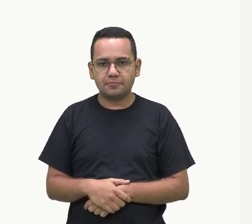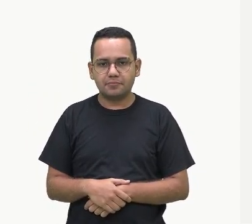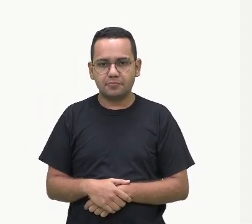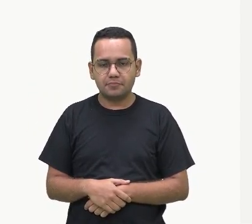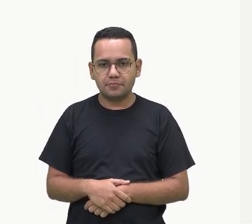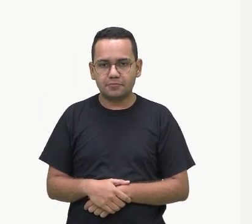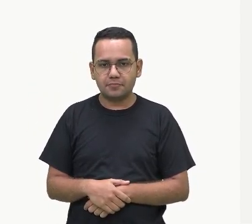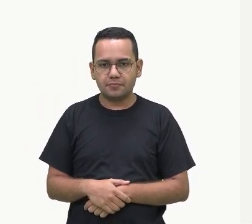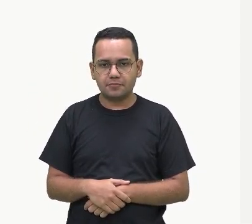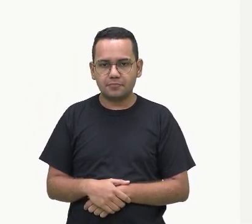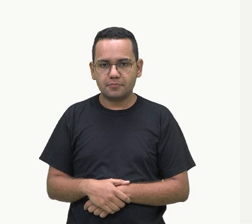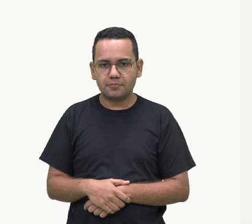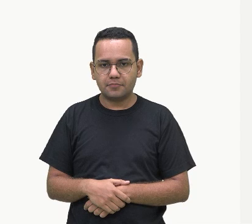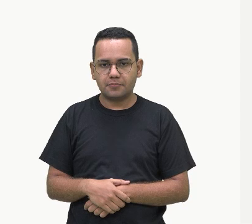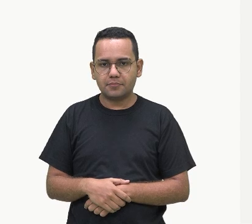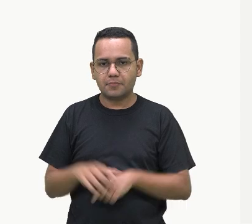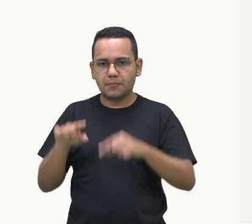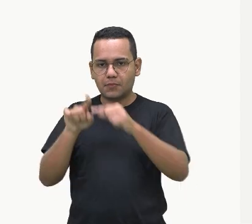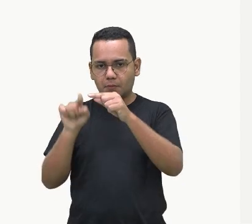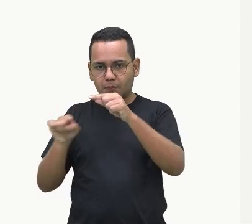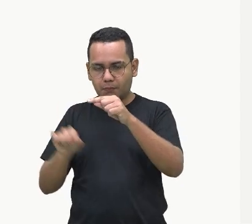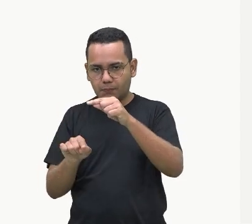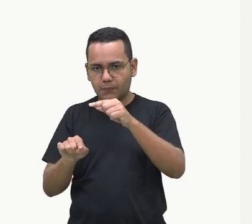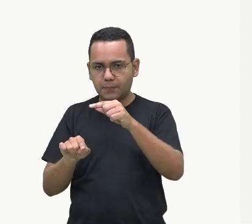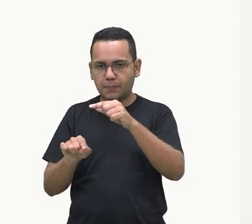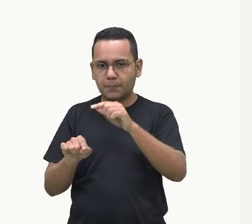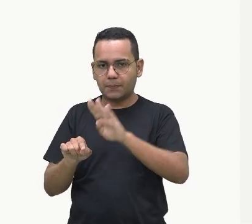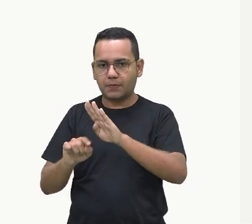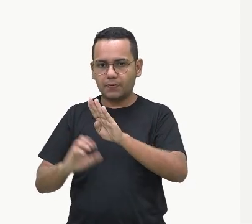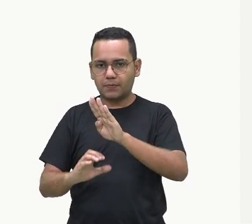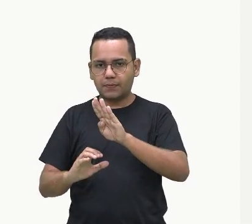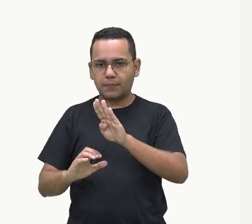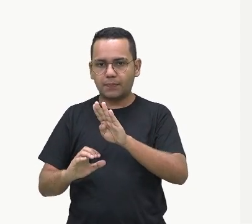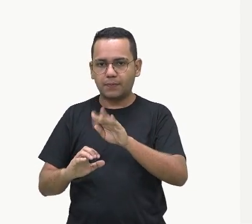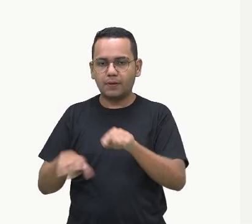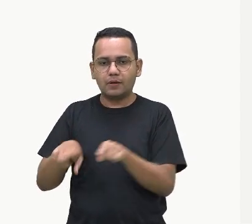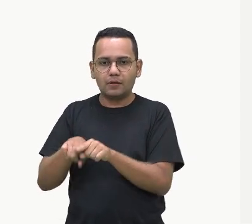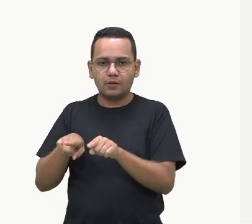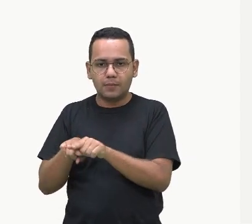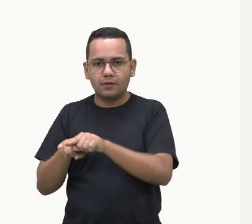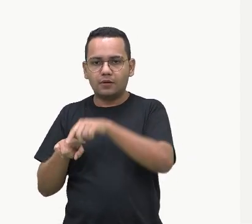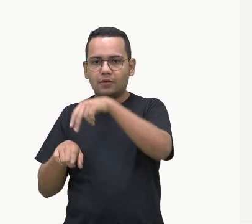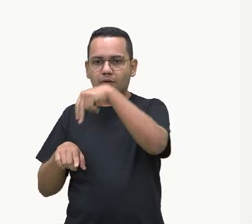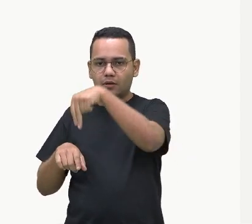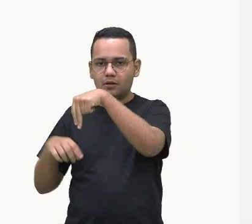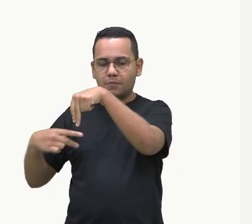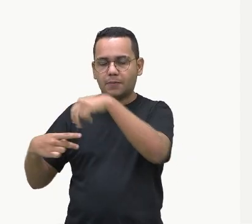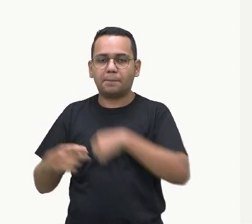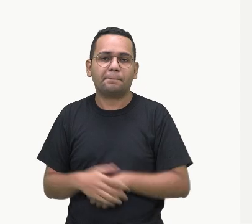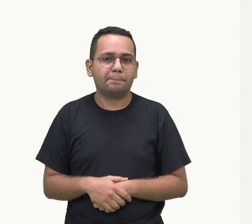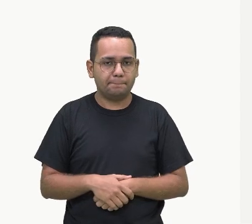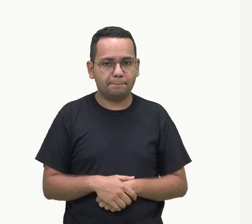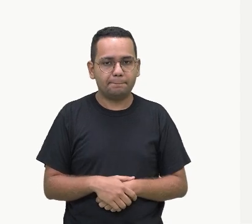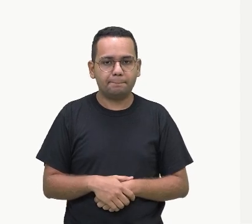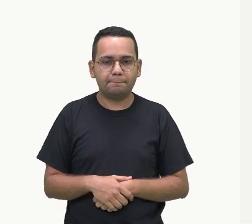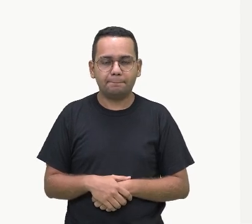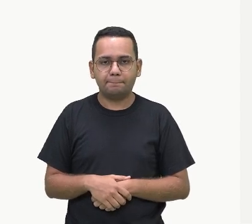como o segundo de um lado está para o segundo do outro. Ok? Então, sempre